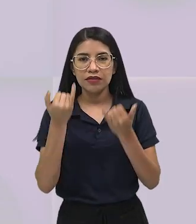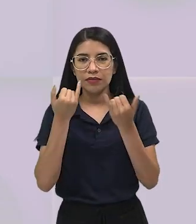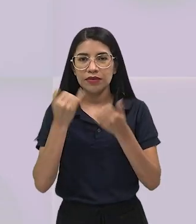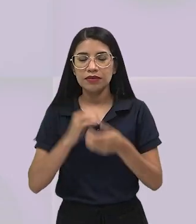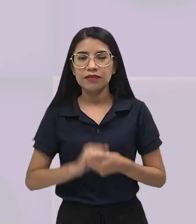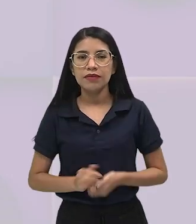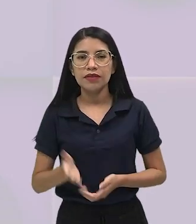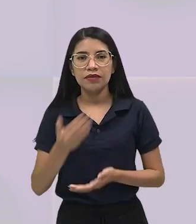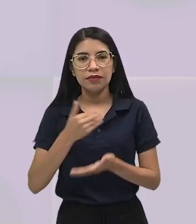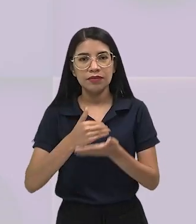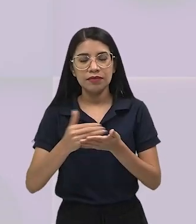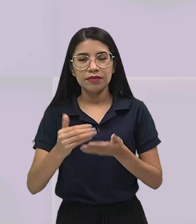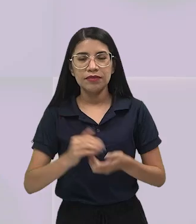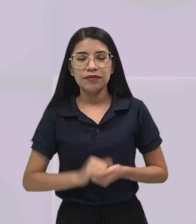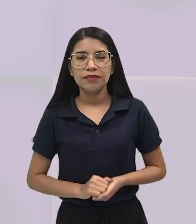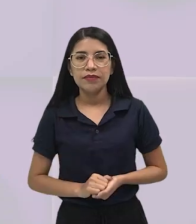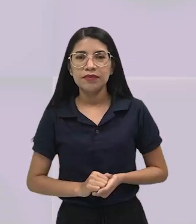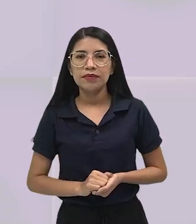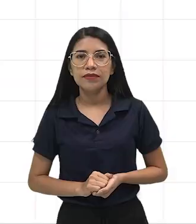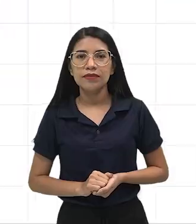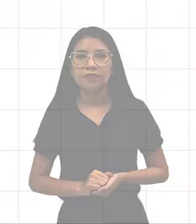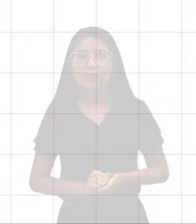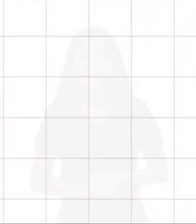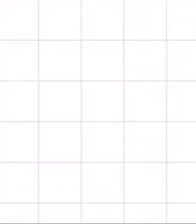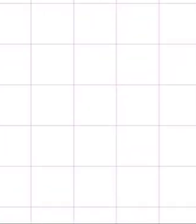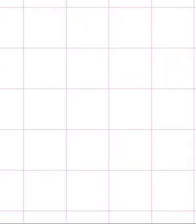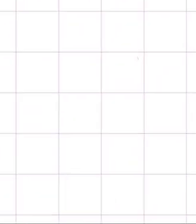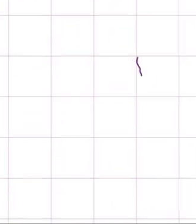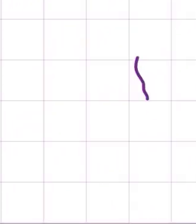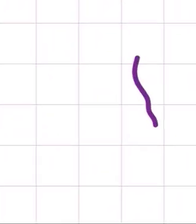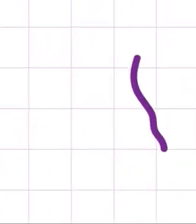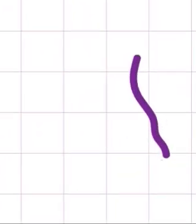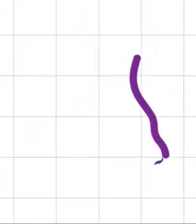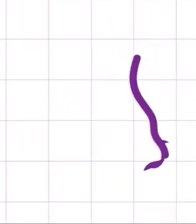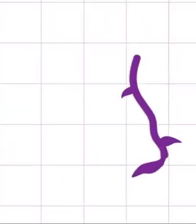conclusões. Vamos à nossa aula.